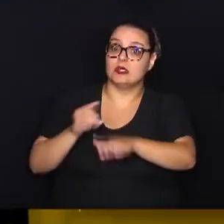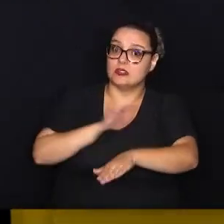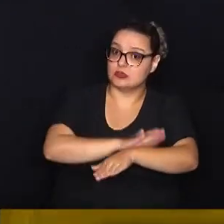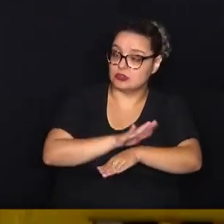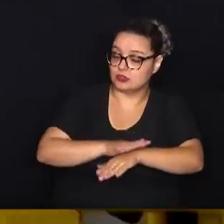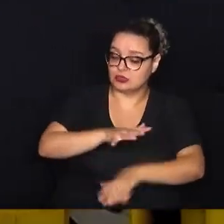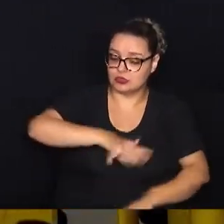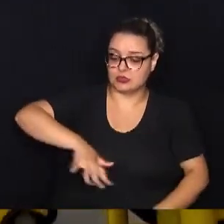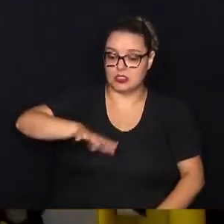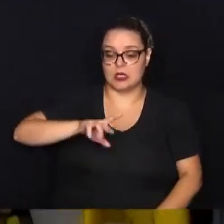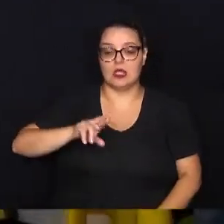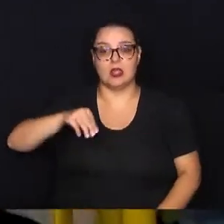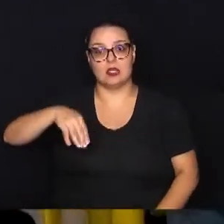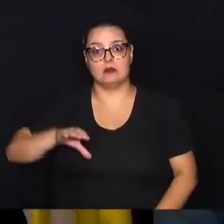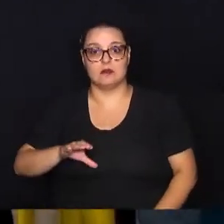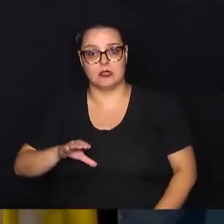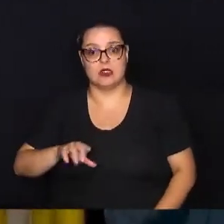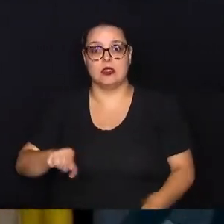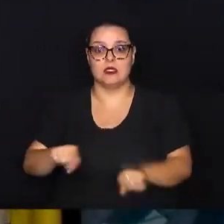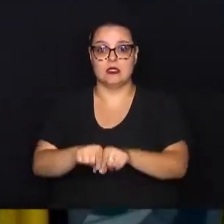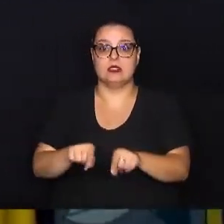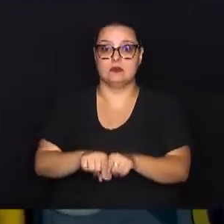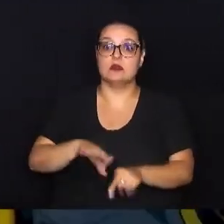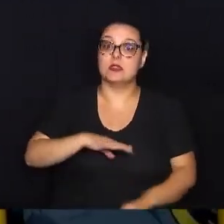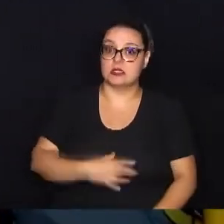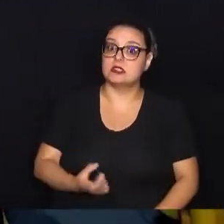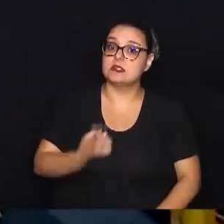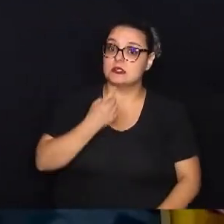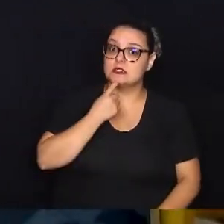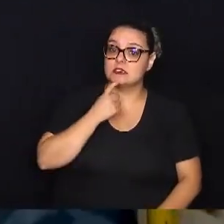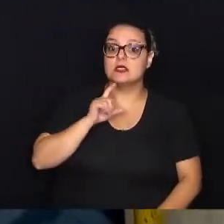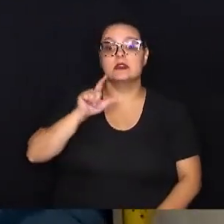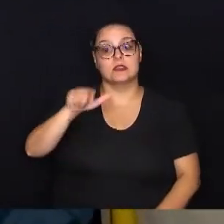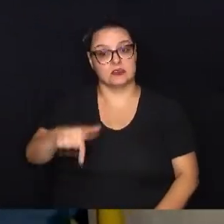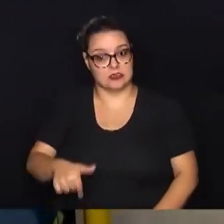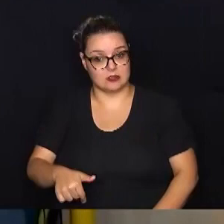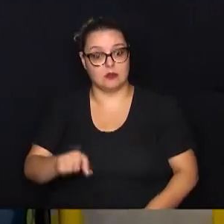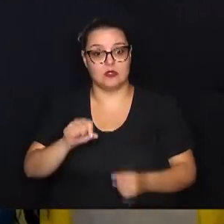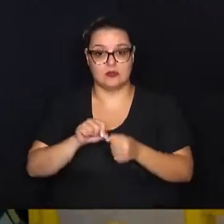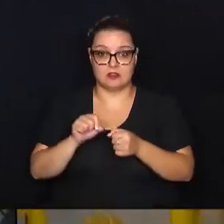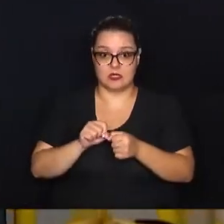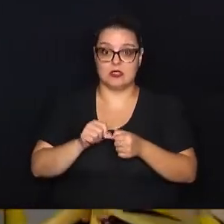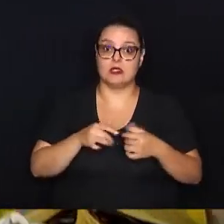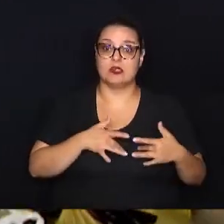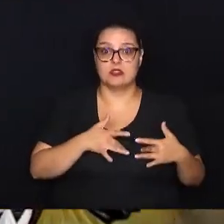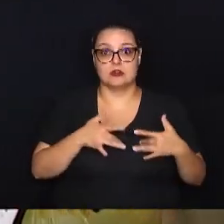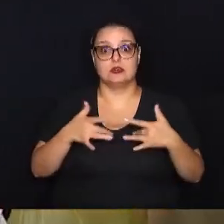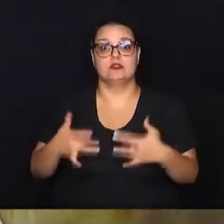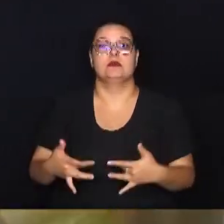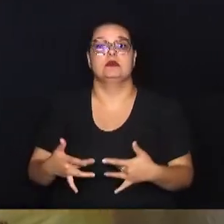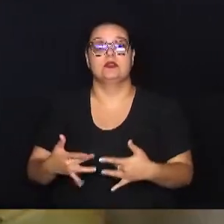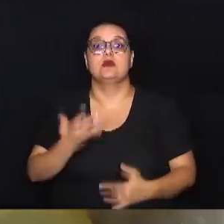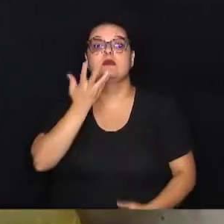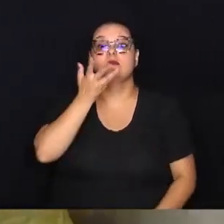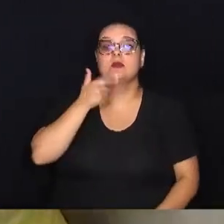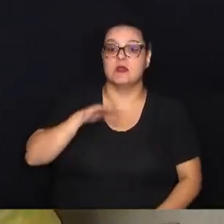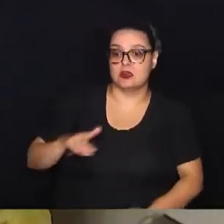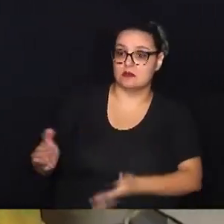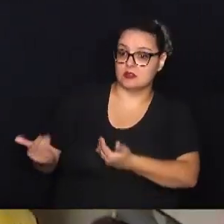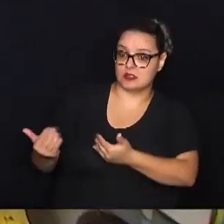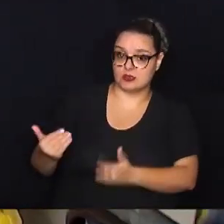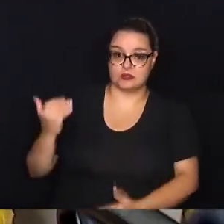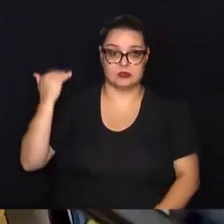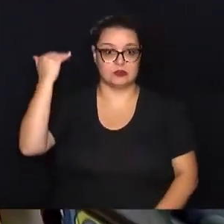região metropolitana e também da cidade de Campinas, que depois farão as doações para crianças, jovens e